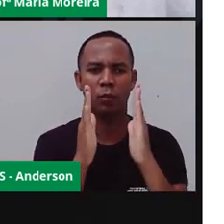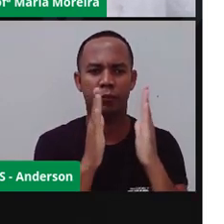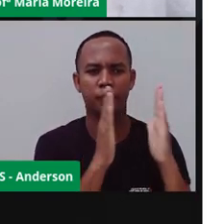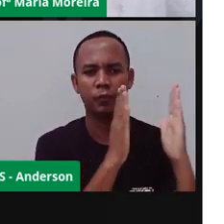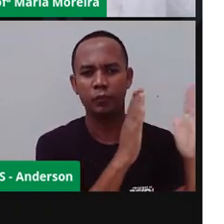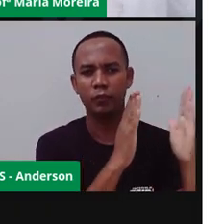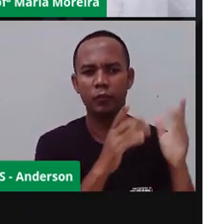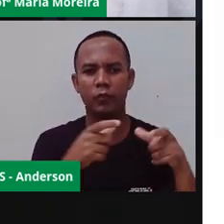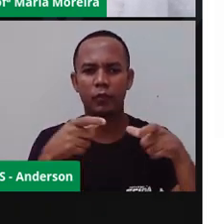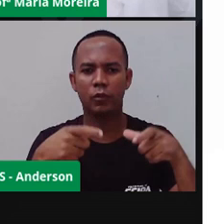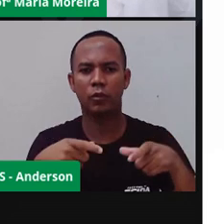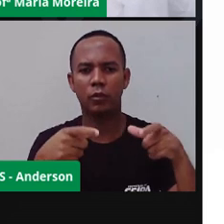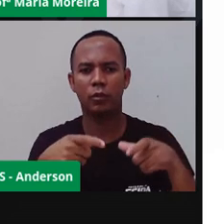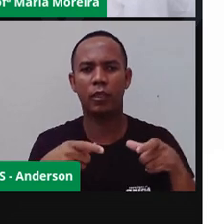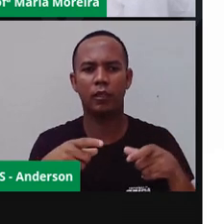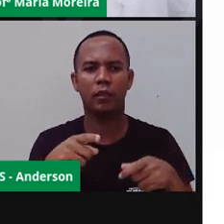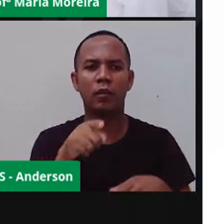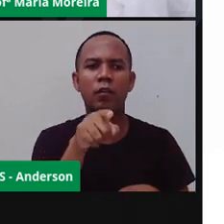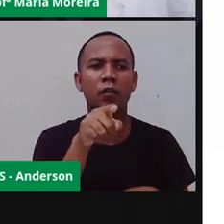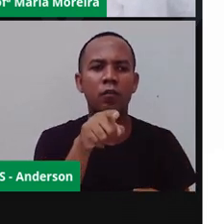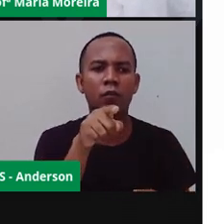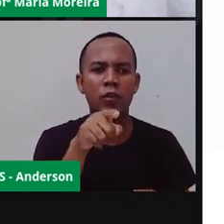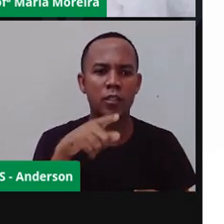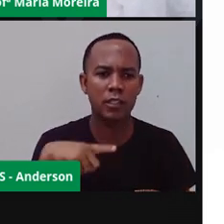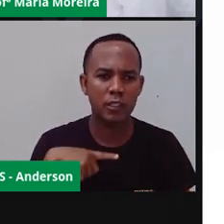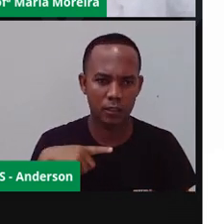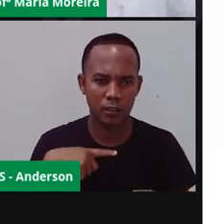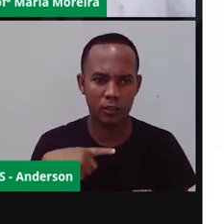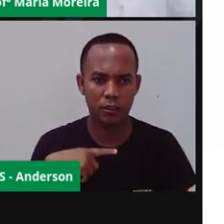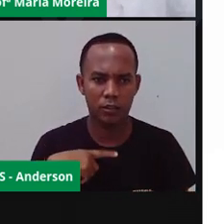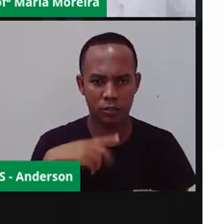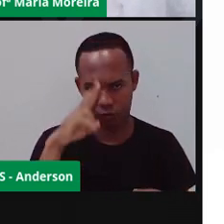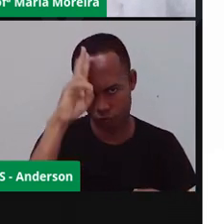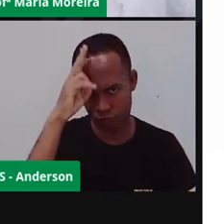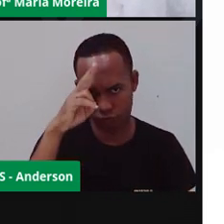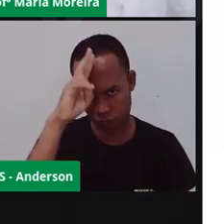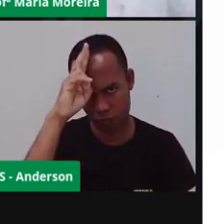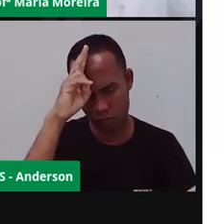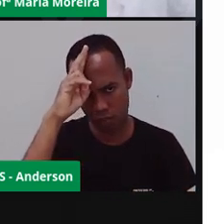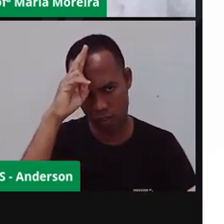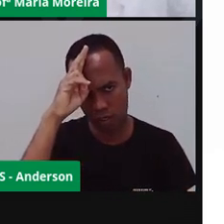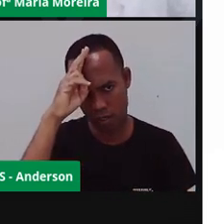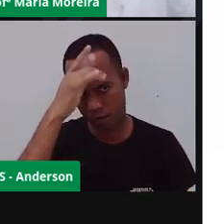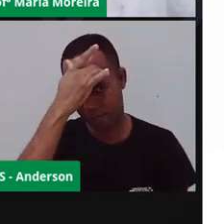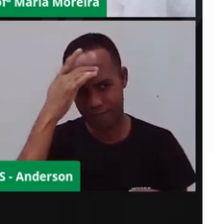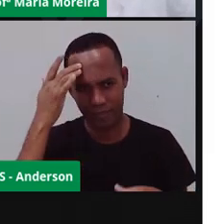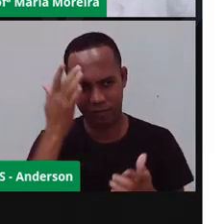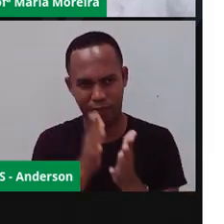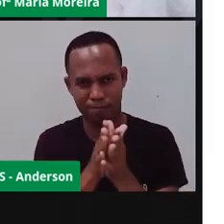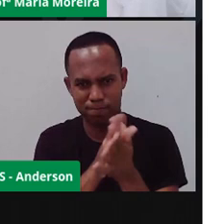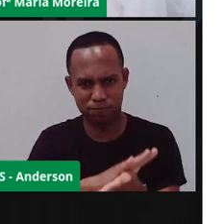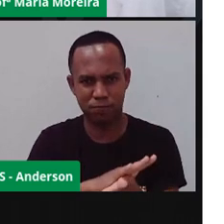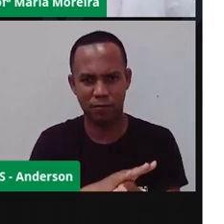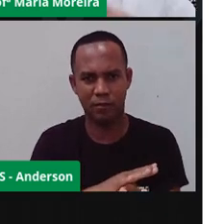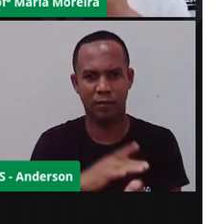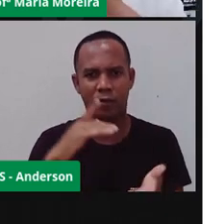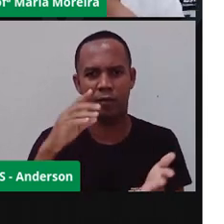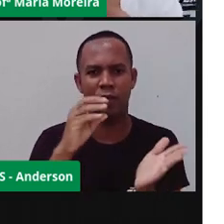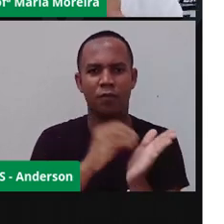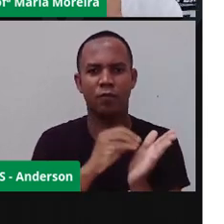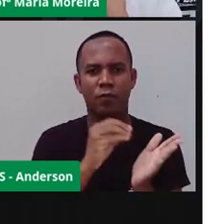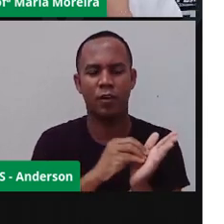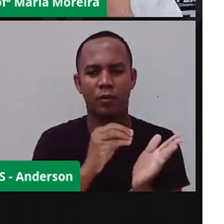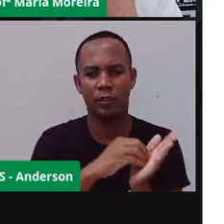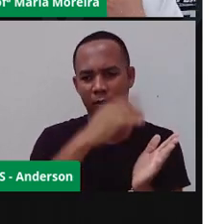espaço público. Vocês têm a história do vandalismo? Temos. Mas está com a página faltando. O